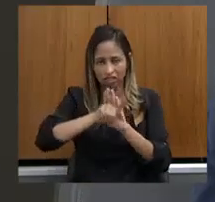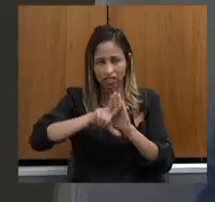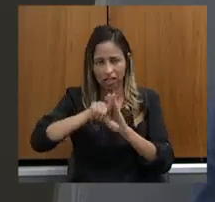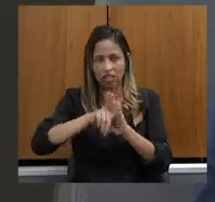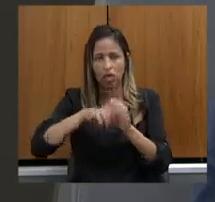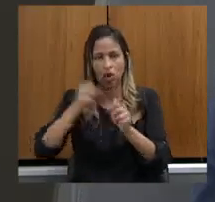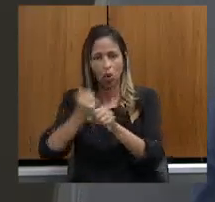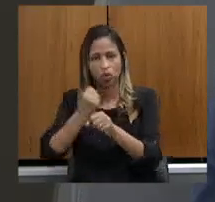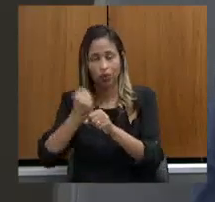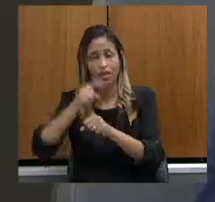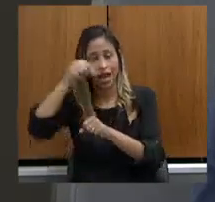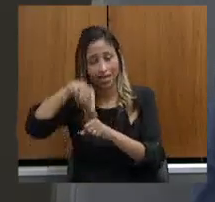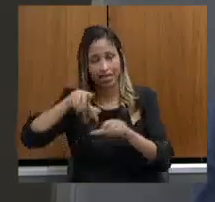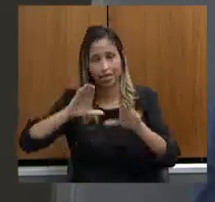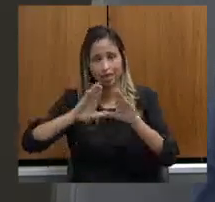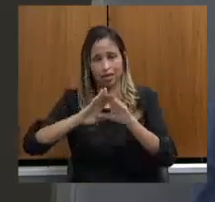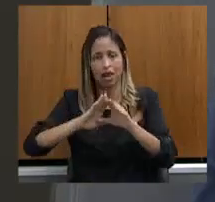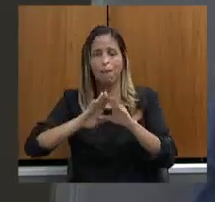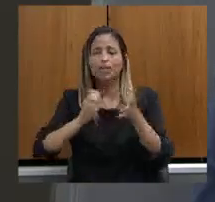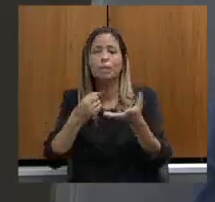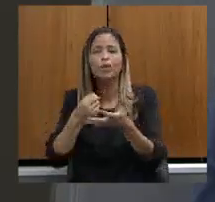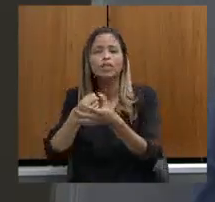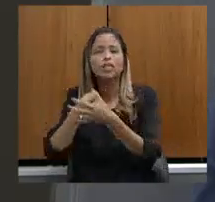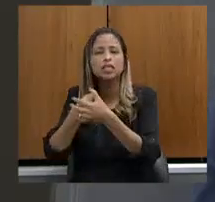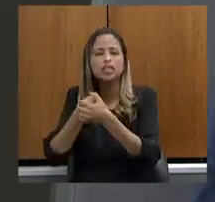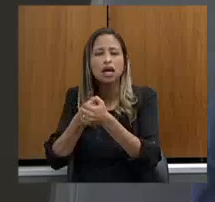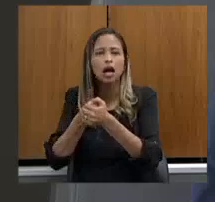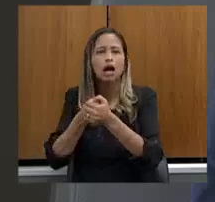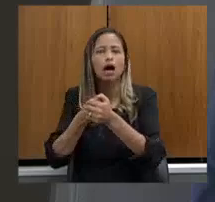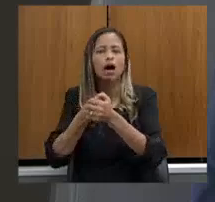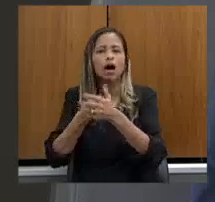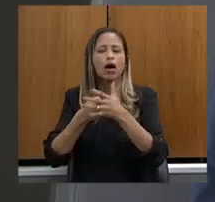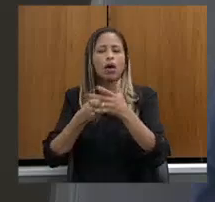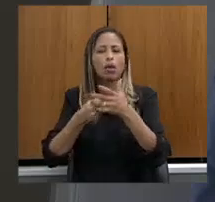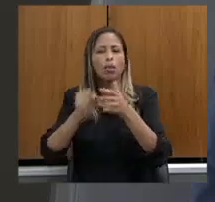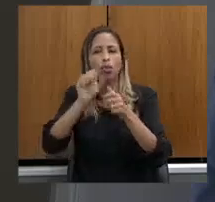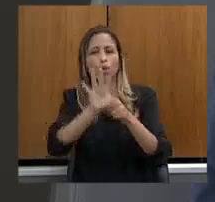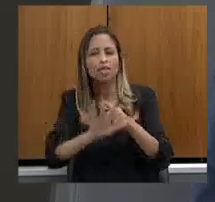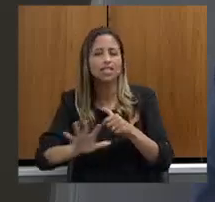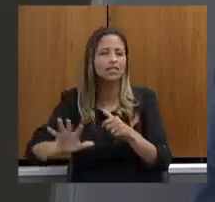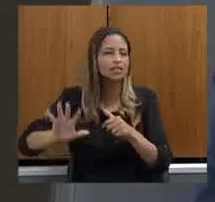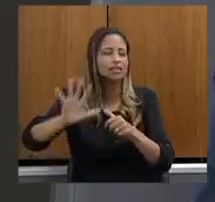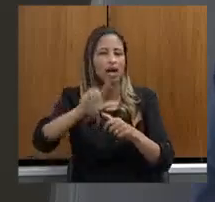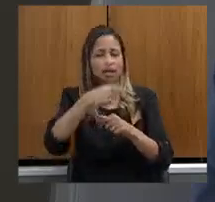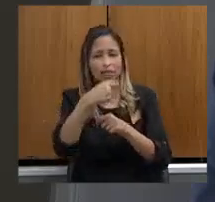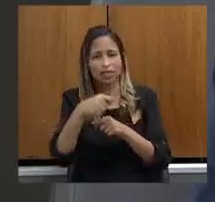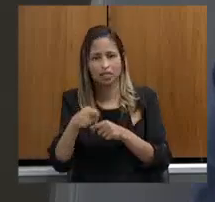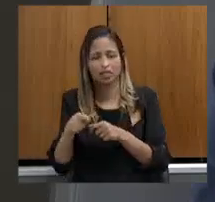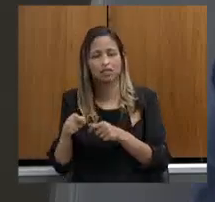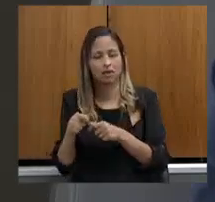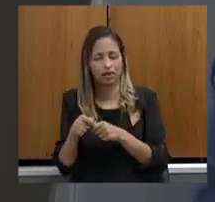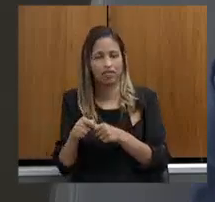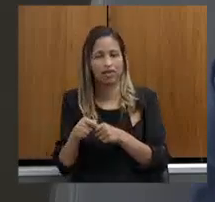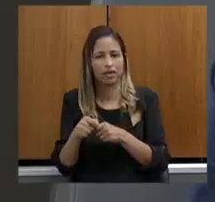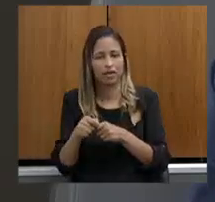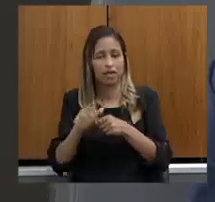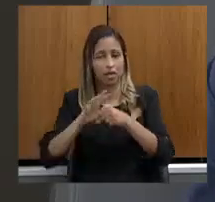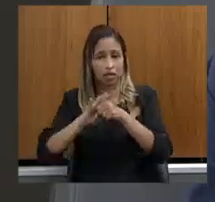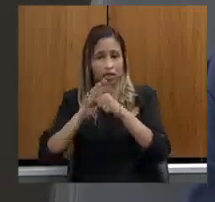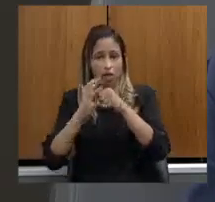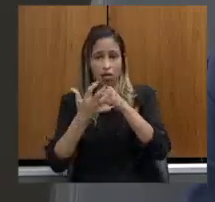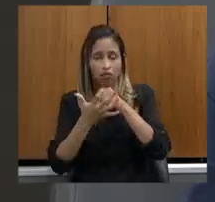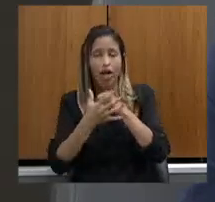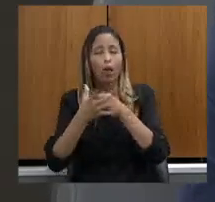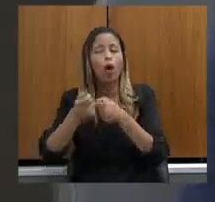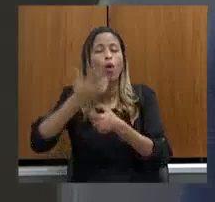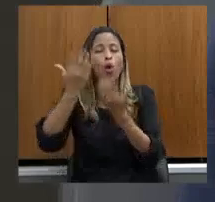construída na Assembleia para dar toda a proteção em um arcabouço jurídico para o estado ter as ações necessárias do enfrentamento a convite foi um grande